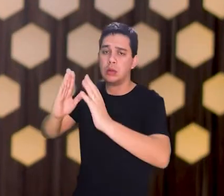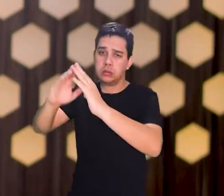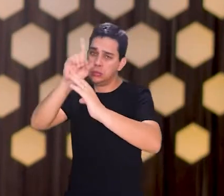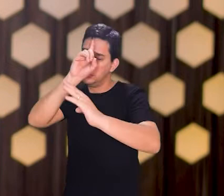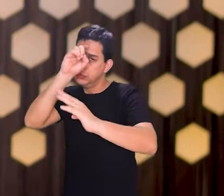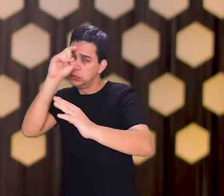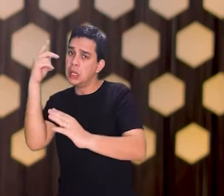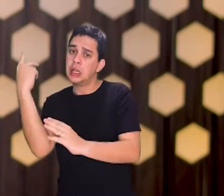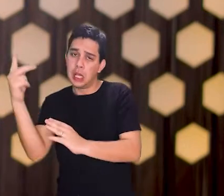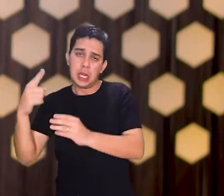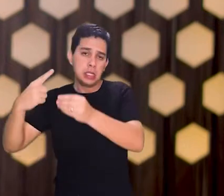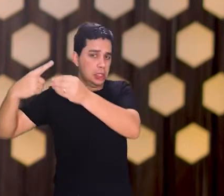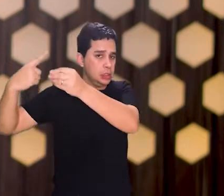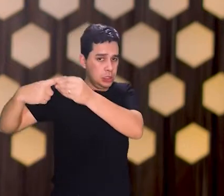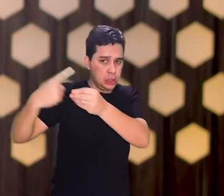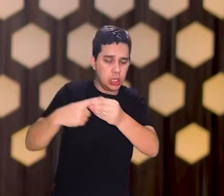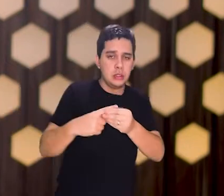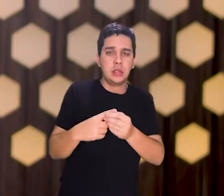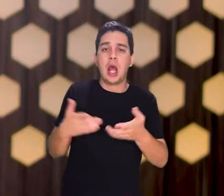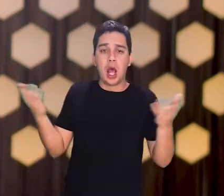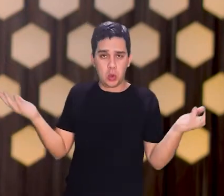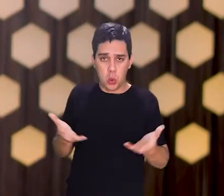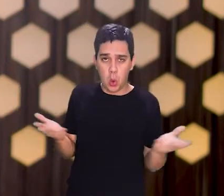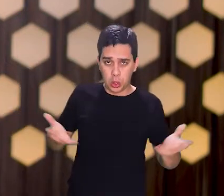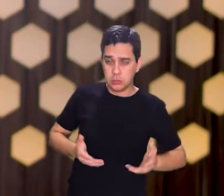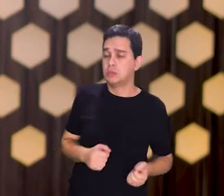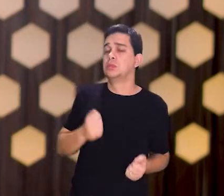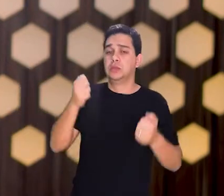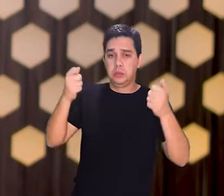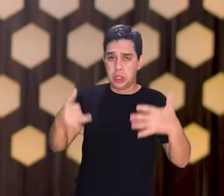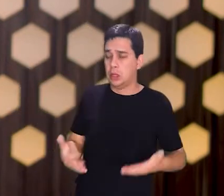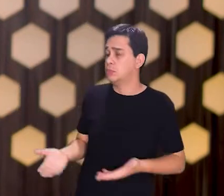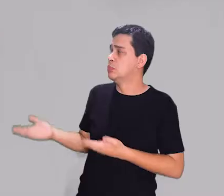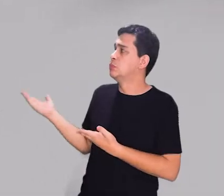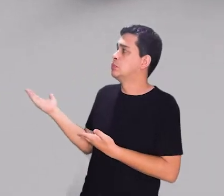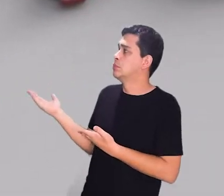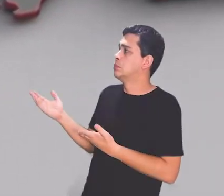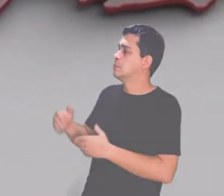por essa unidade de saúde, no quadro MPRJ pelo Estado.